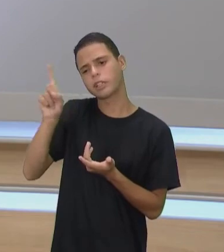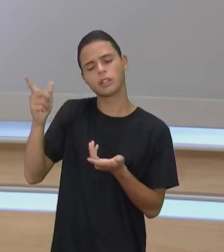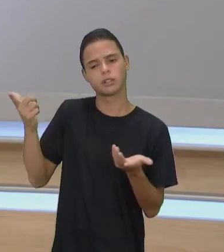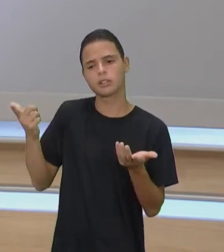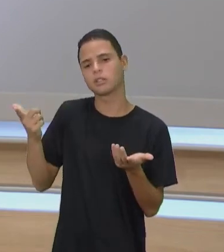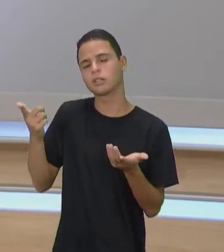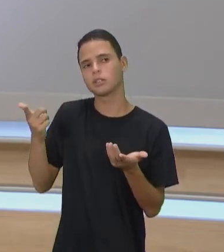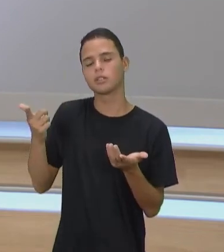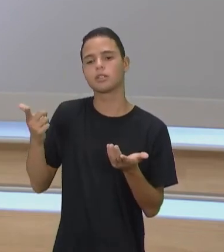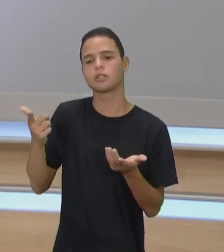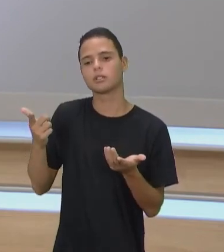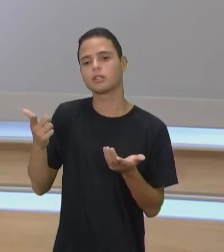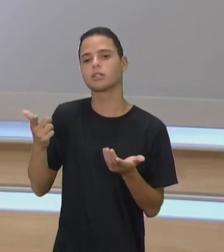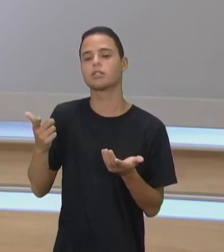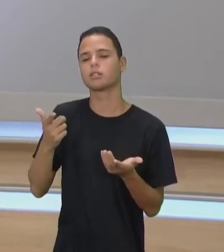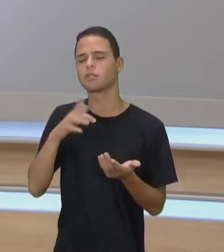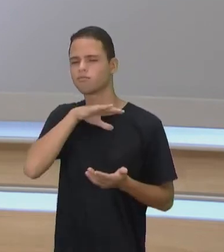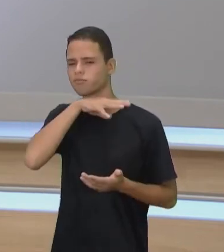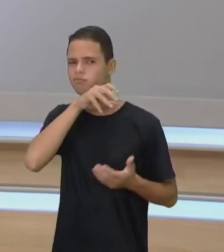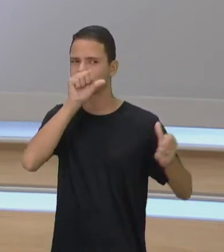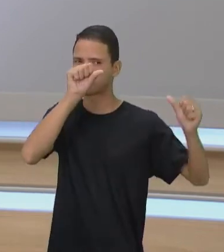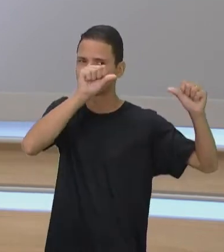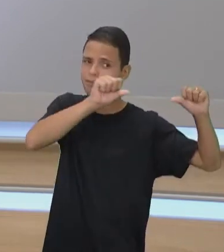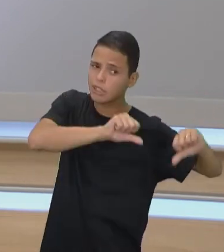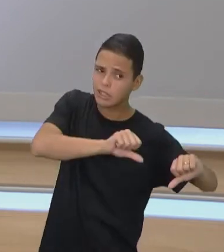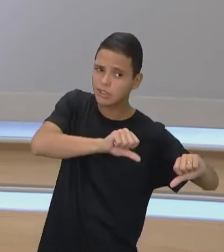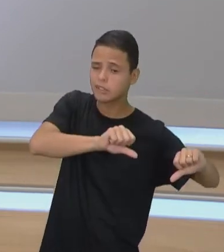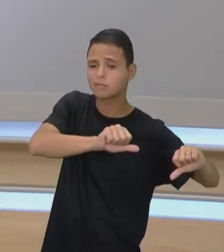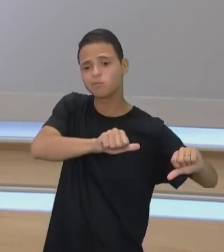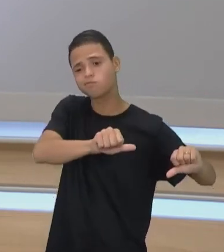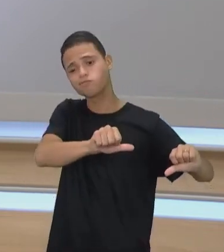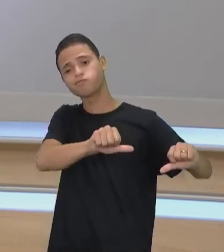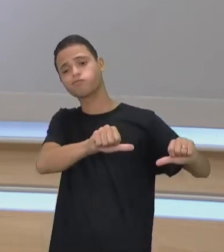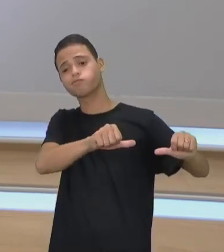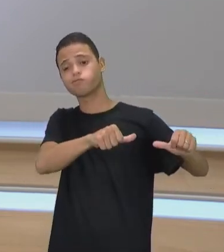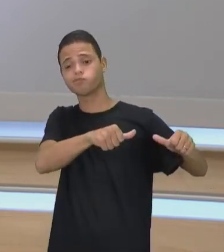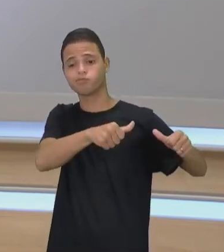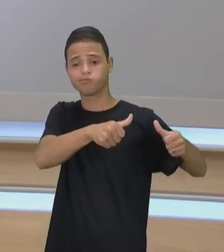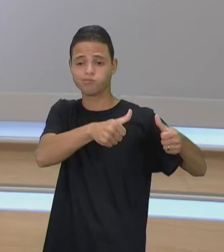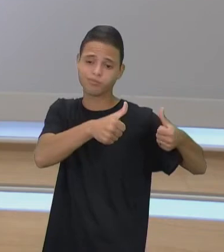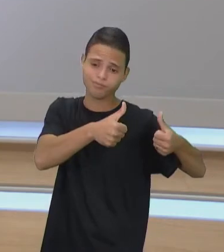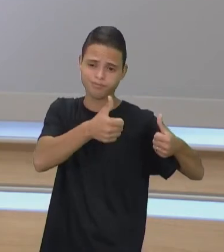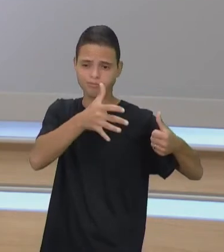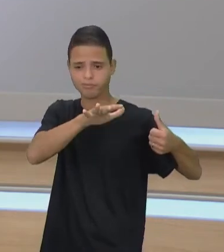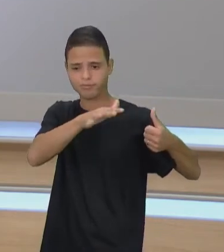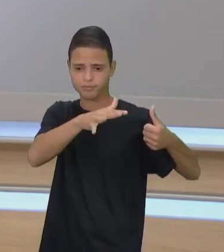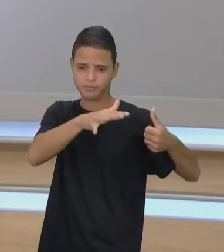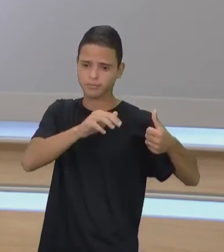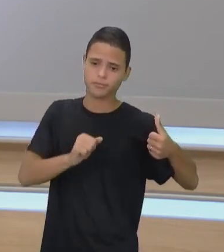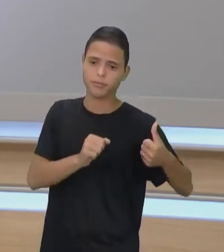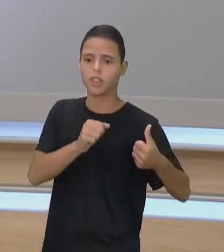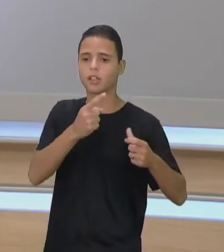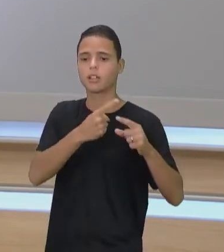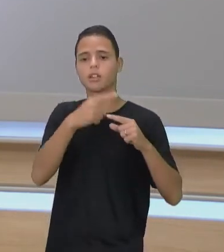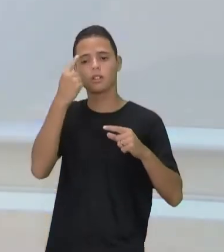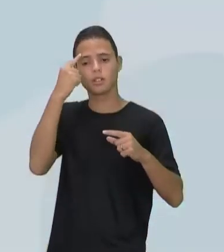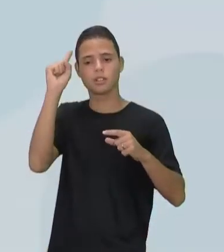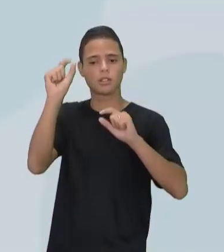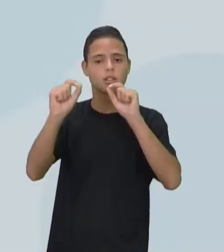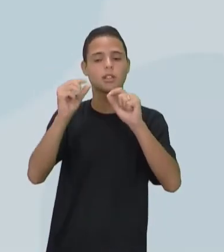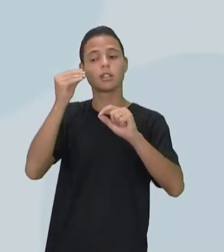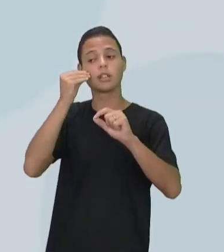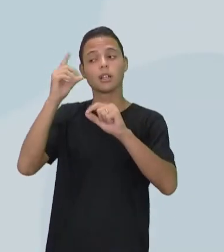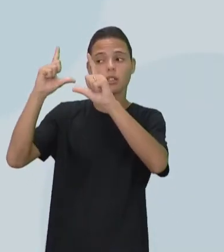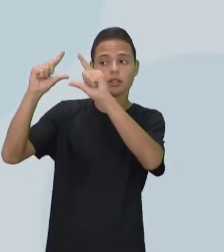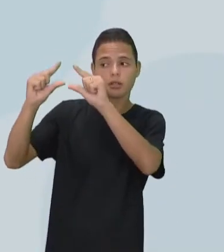ponto, não é melhor. É menos pior, entendeu? Por causa que, nesse caso, a ideia é minimizar esses